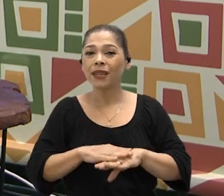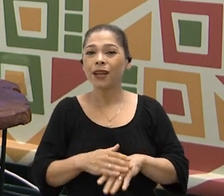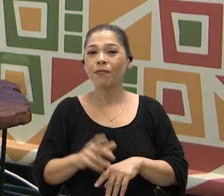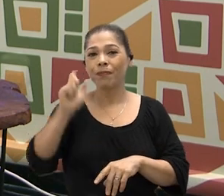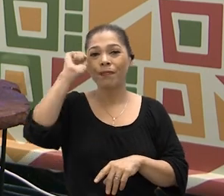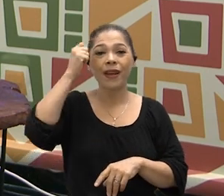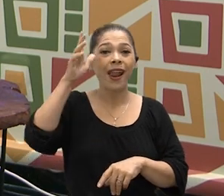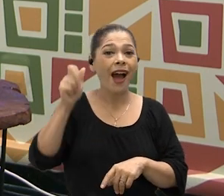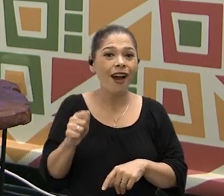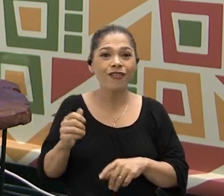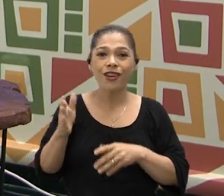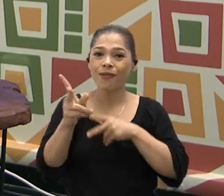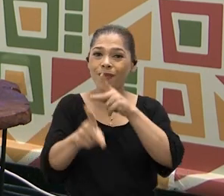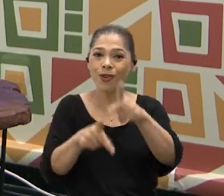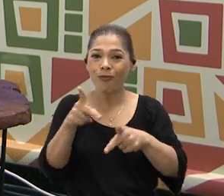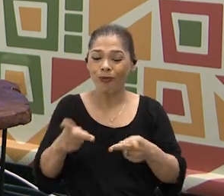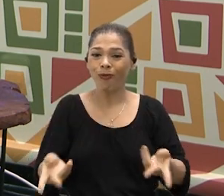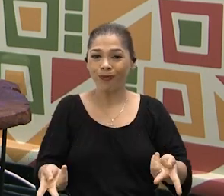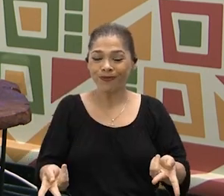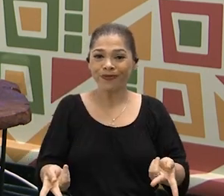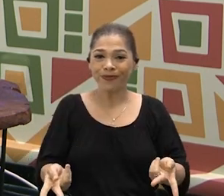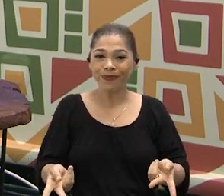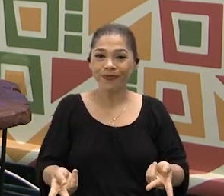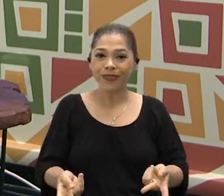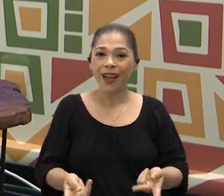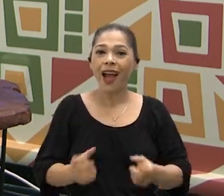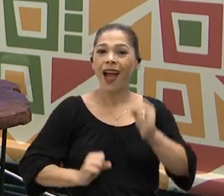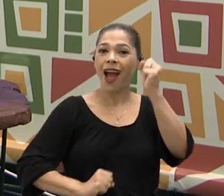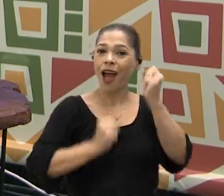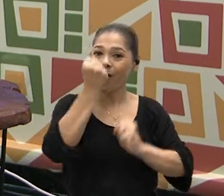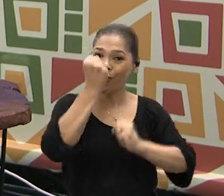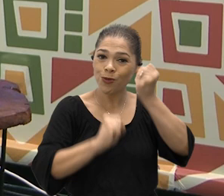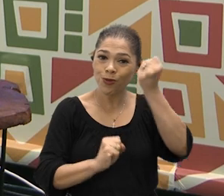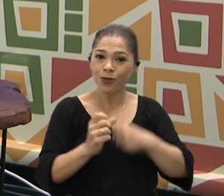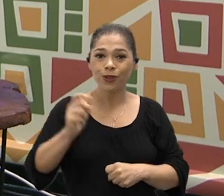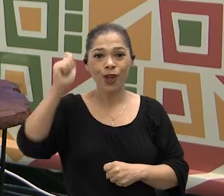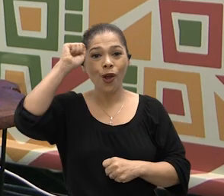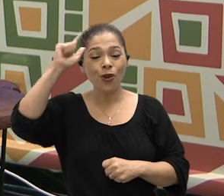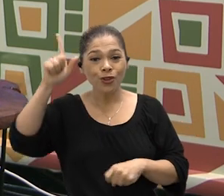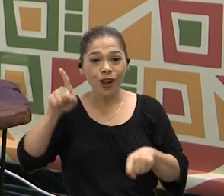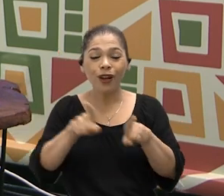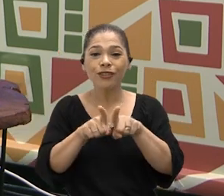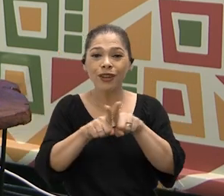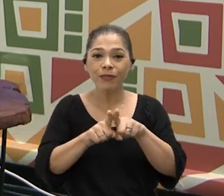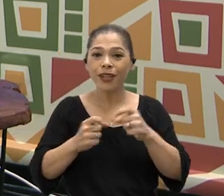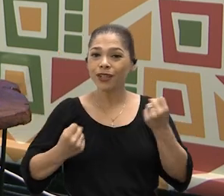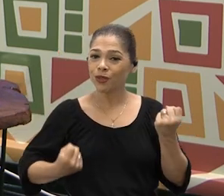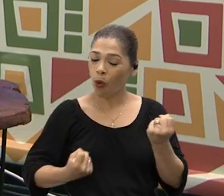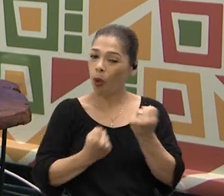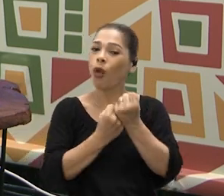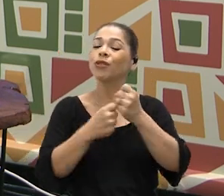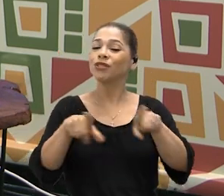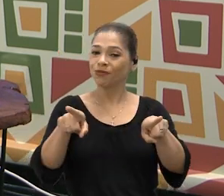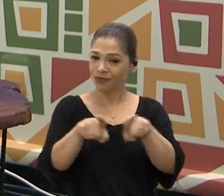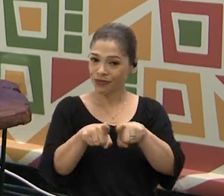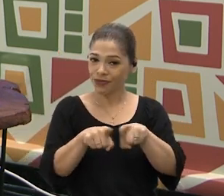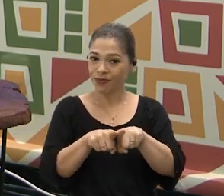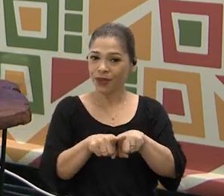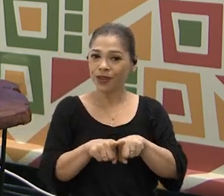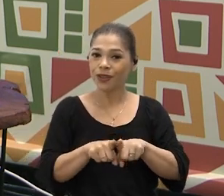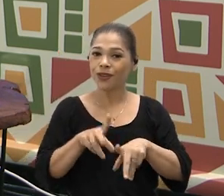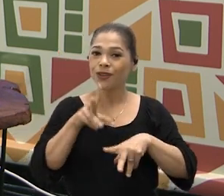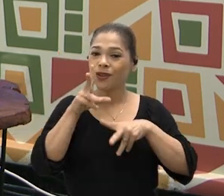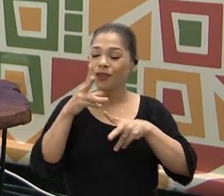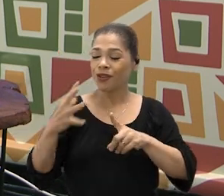da civilização e tudo mais a indústria cultural tem a sua colaboração né e